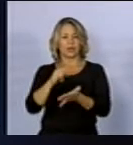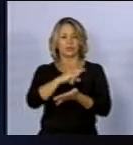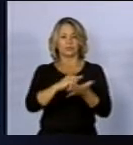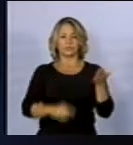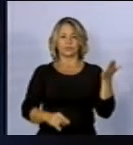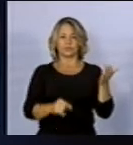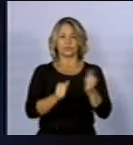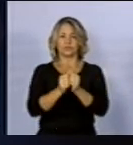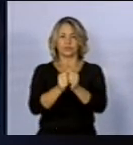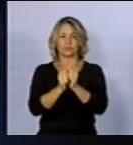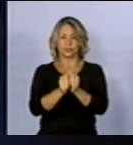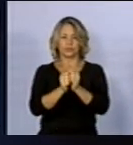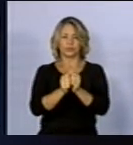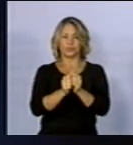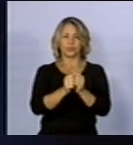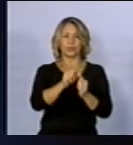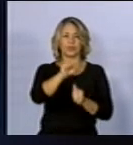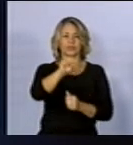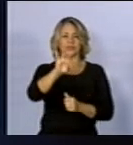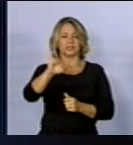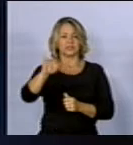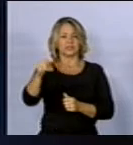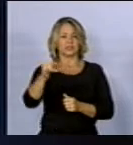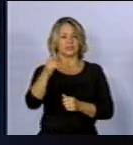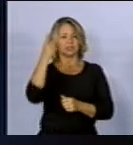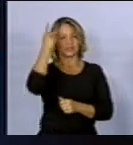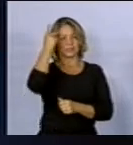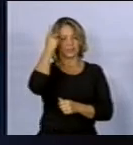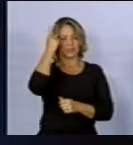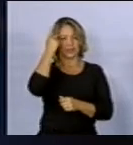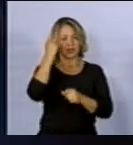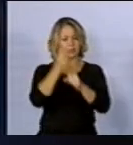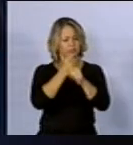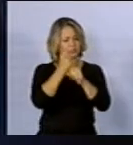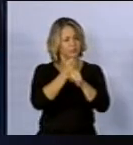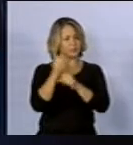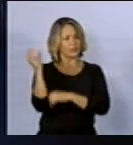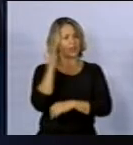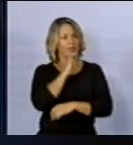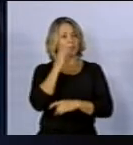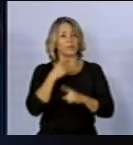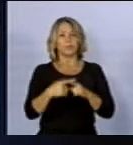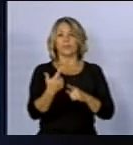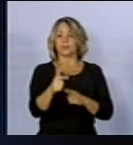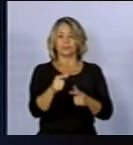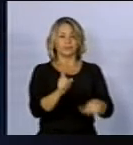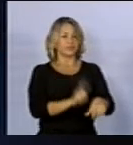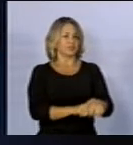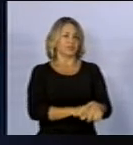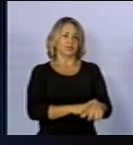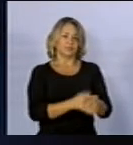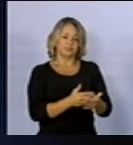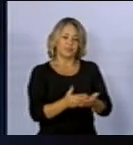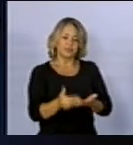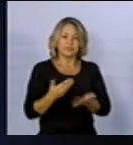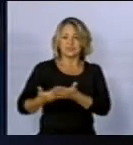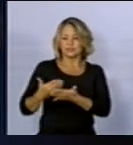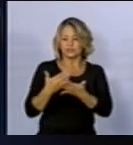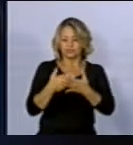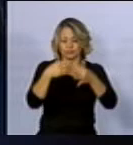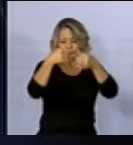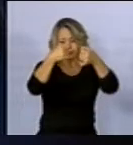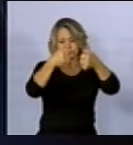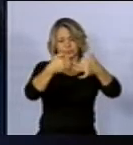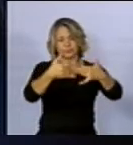tribunal o egrégio Tribunal de Justiça de São Paulo a construção foi muito rápida Justamente não havendo tempo para esse estudo